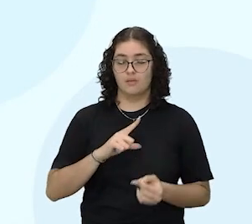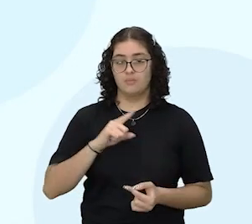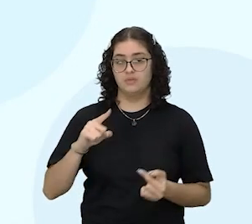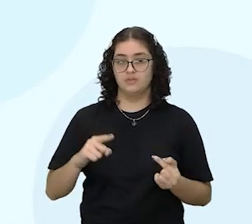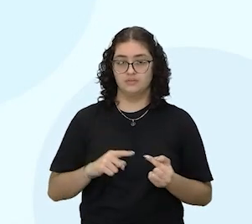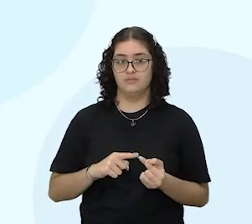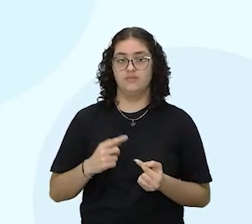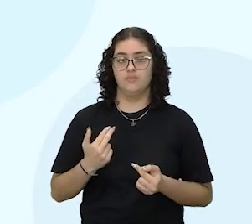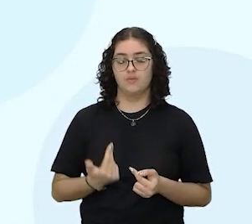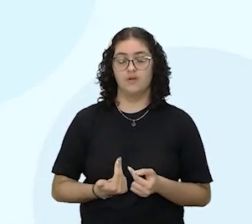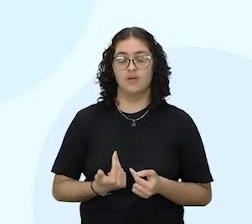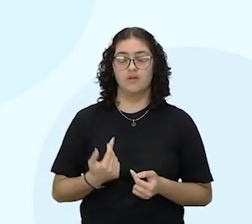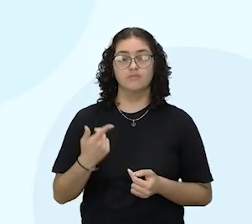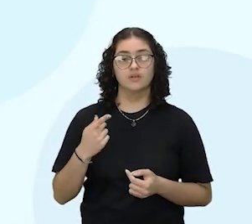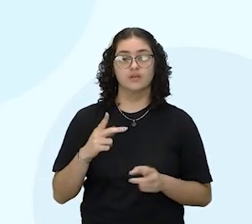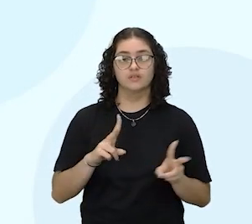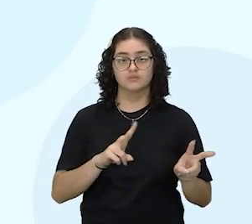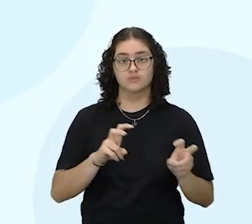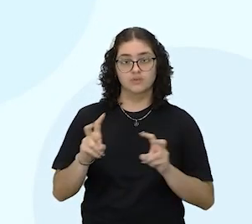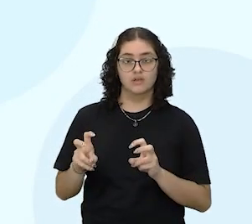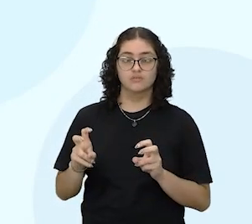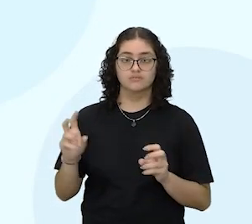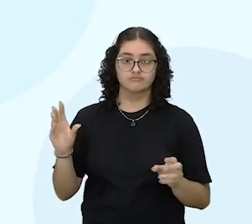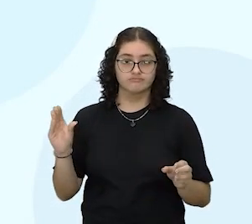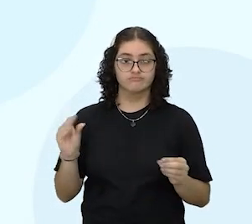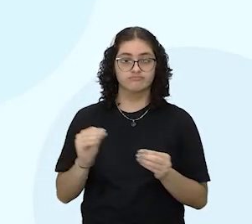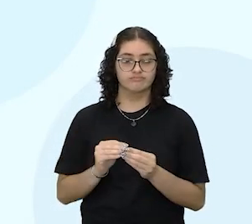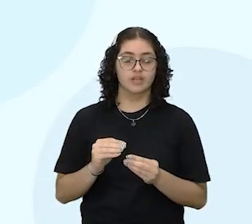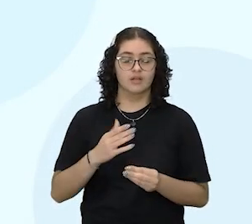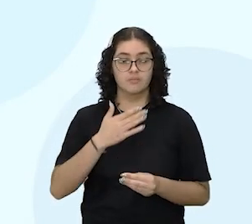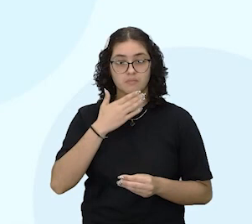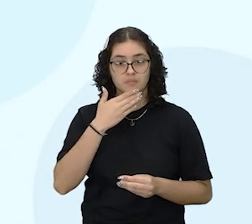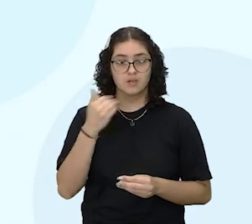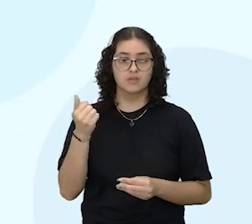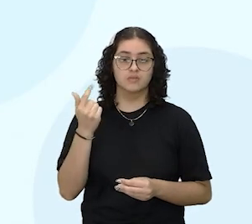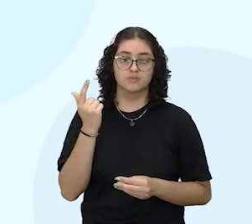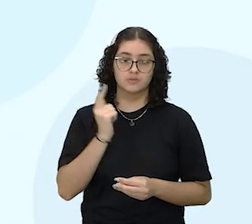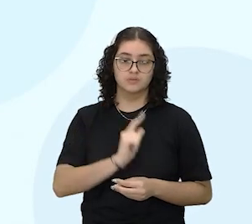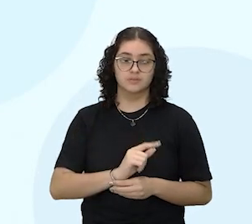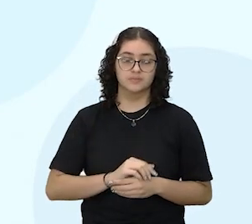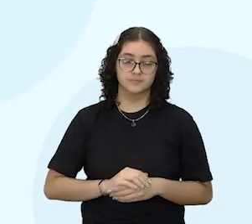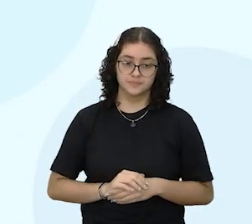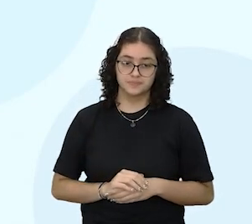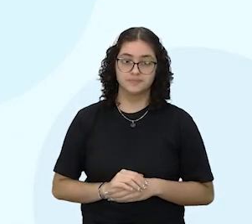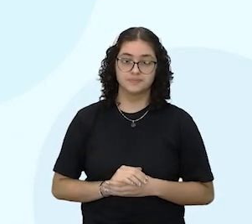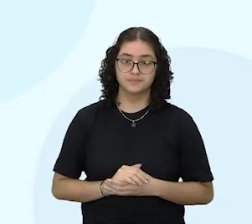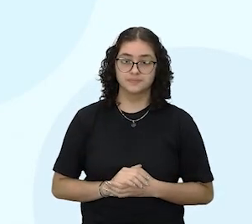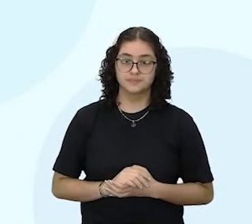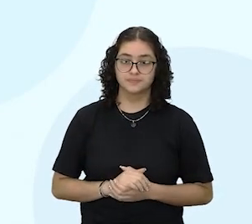de amarrar os assuntos, né, e finalizar isso da melhor forma para todos vocês, tá bom?